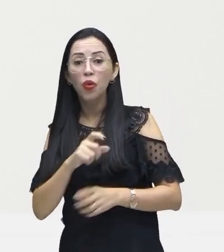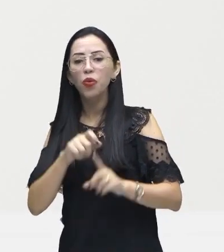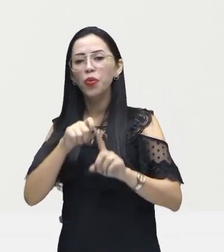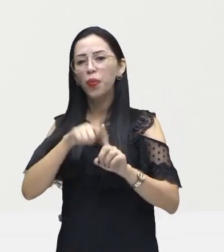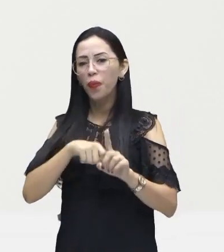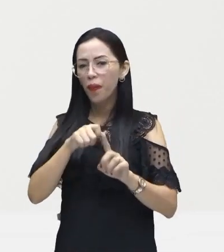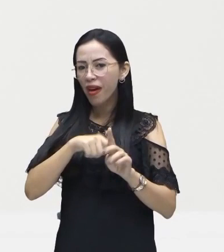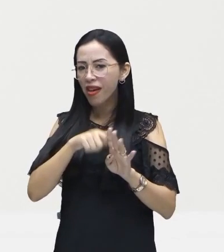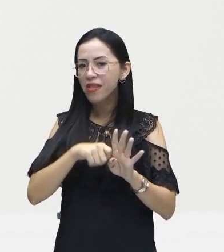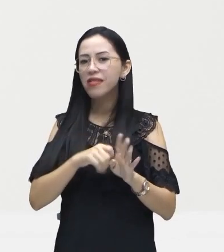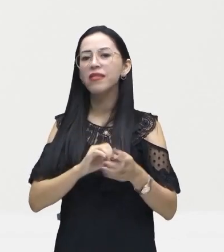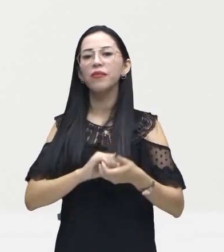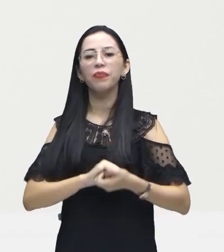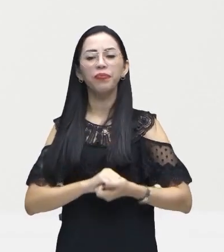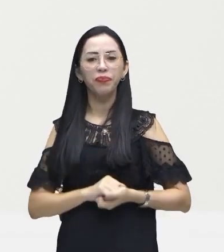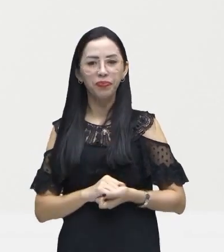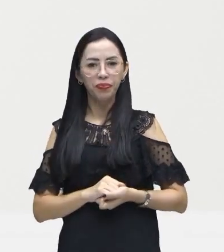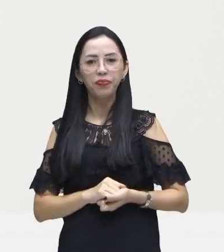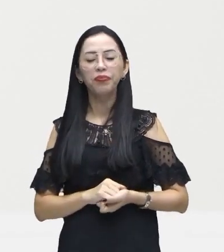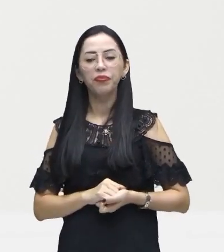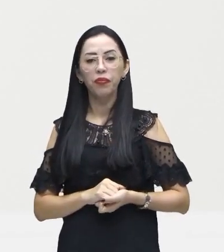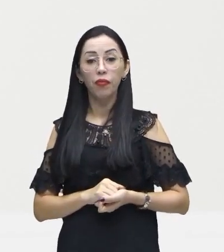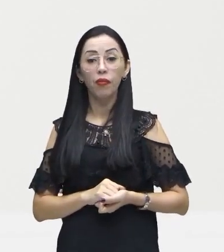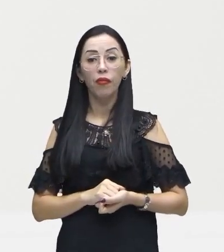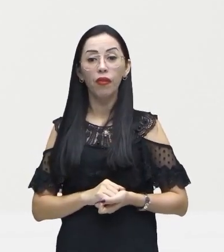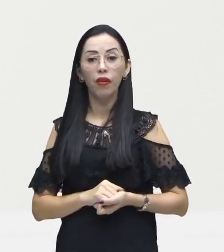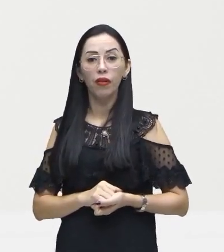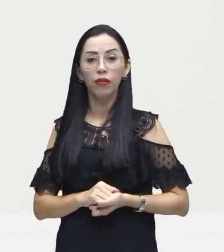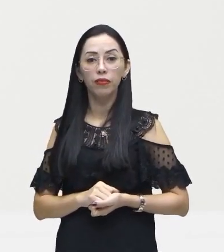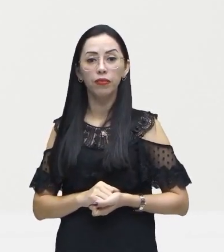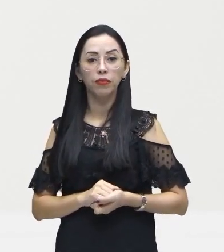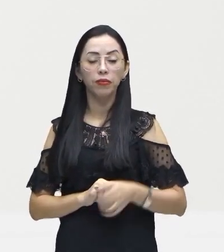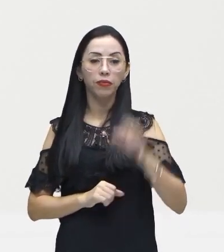a 18 meses. Aqui comigo.